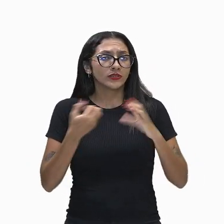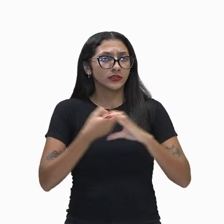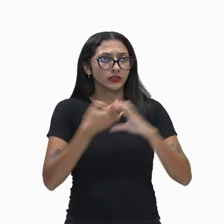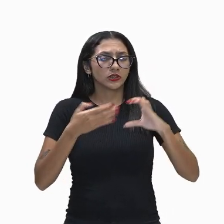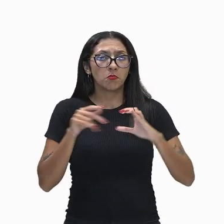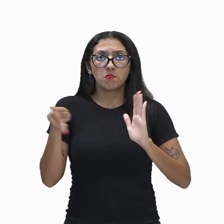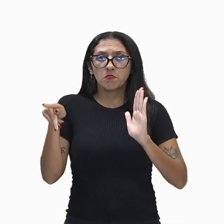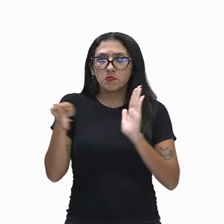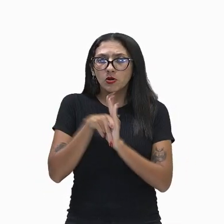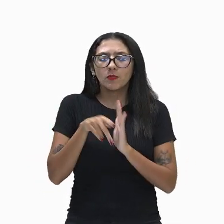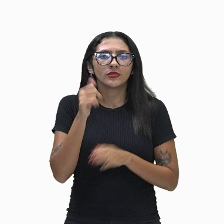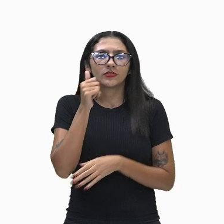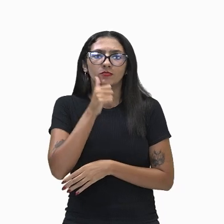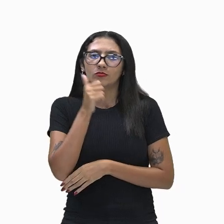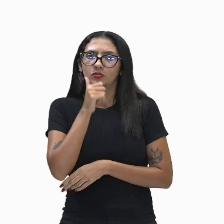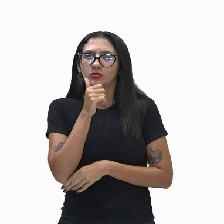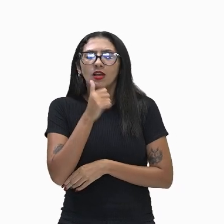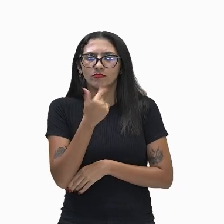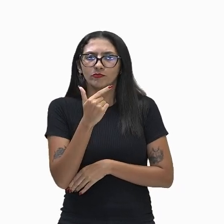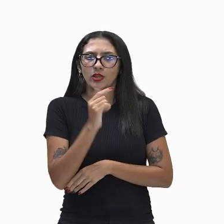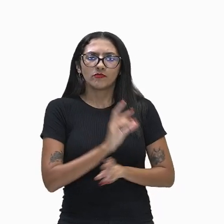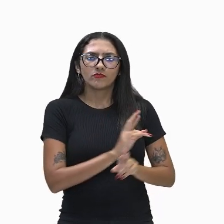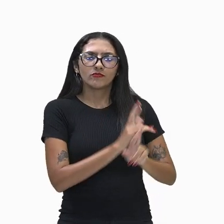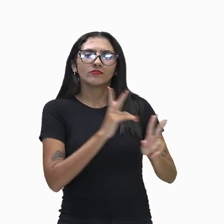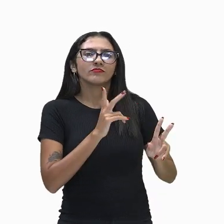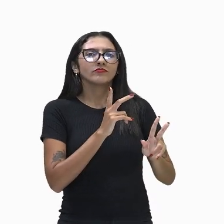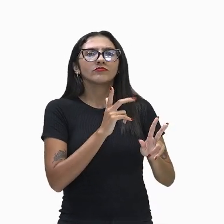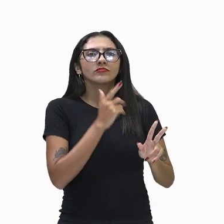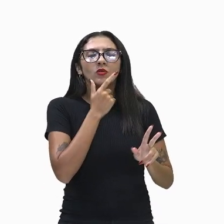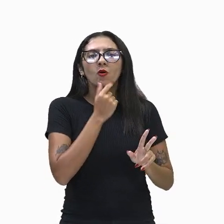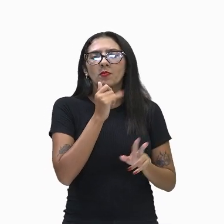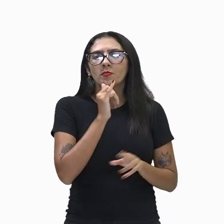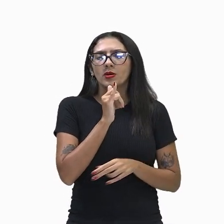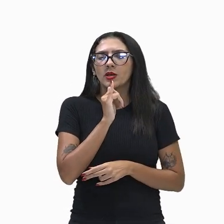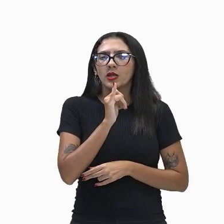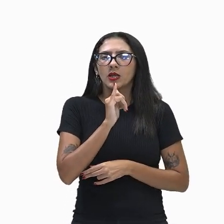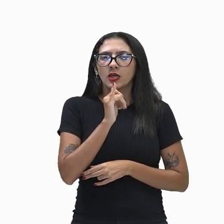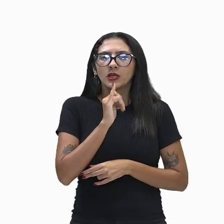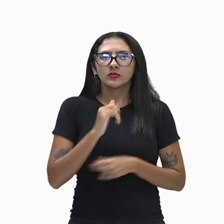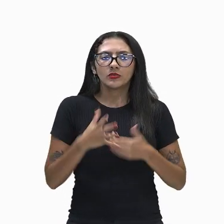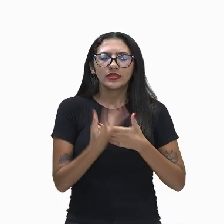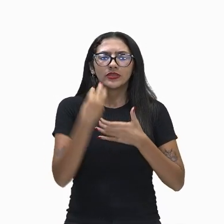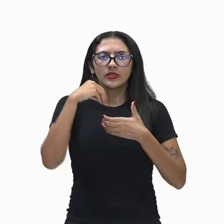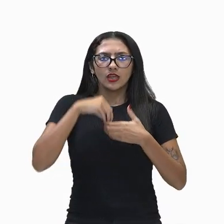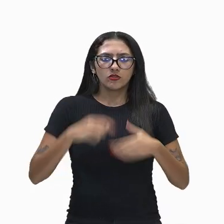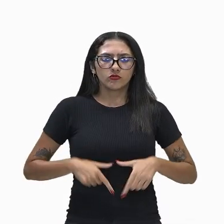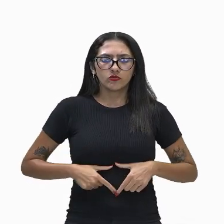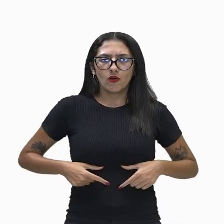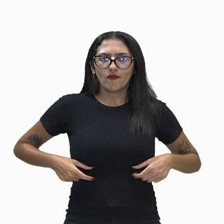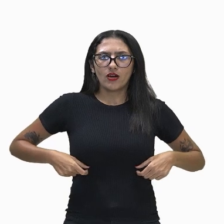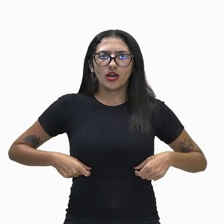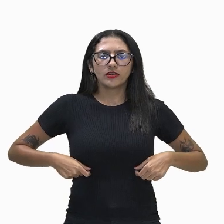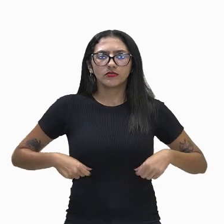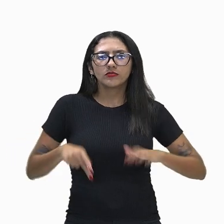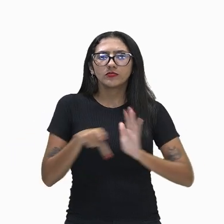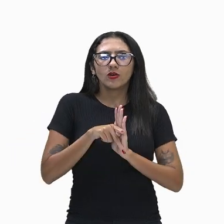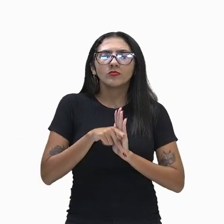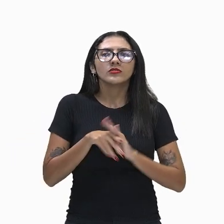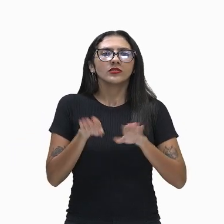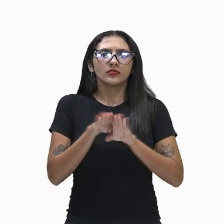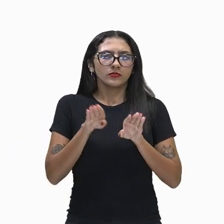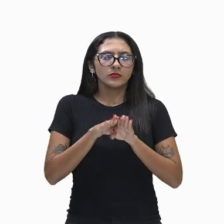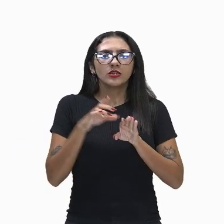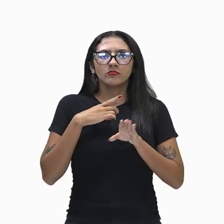vão apresentar, né? Que não vai aparecer nos homens. O amadurecimento dos órgãos sexuais internos, por exemplo, vão ser causados, vão